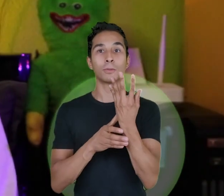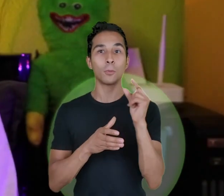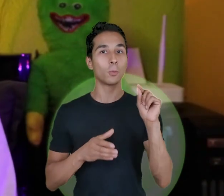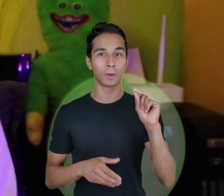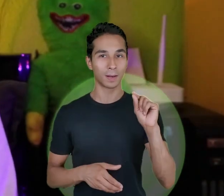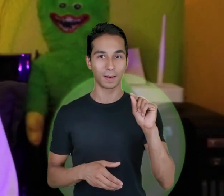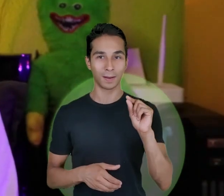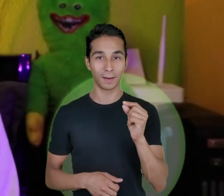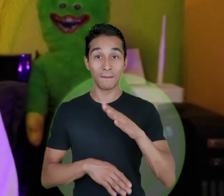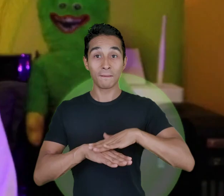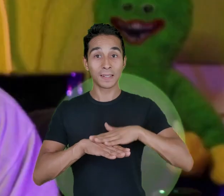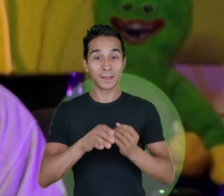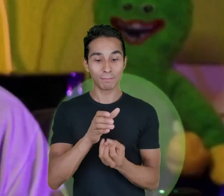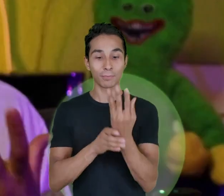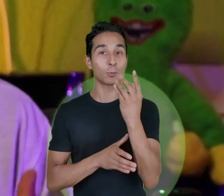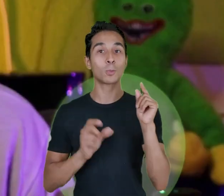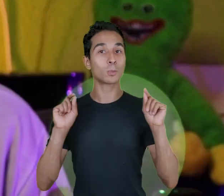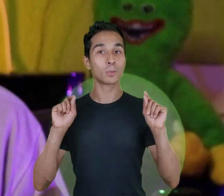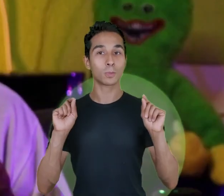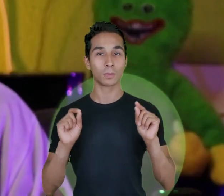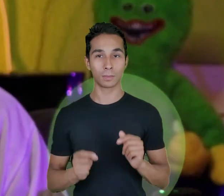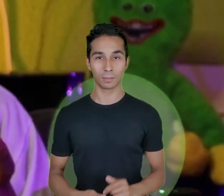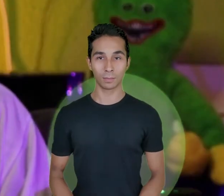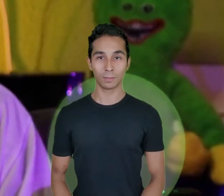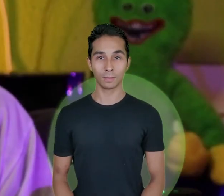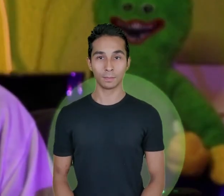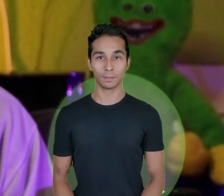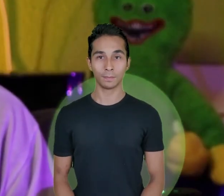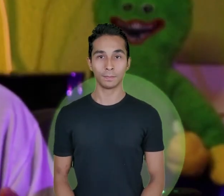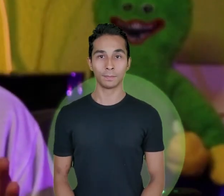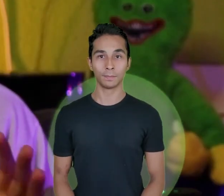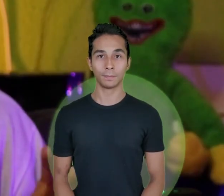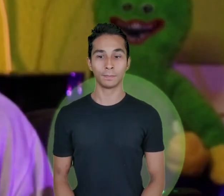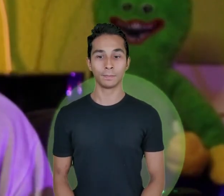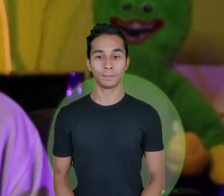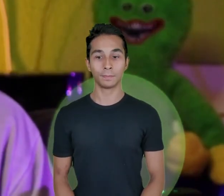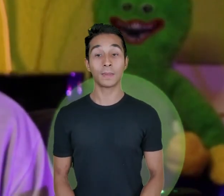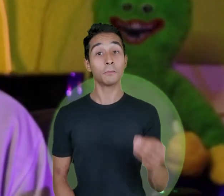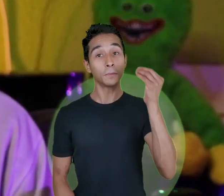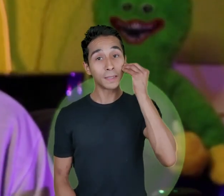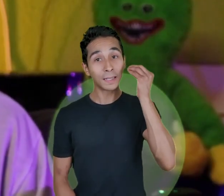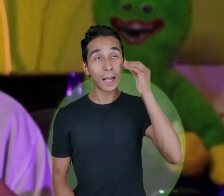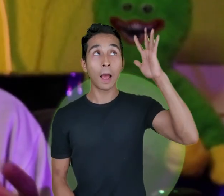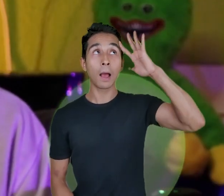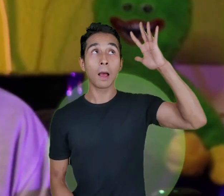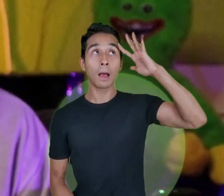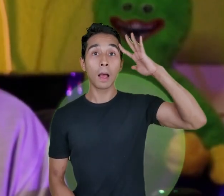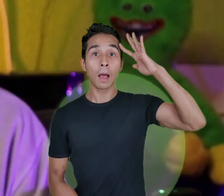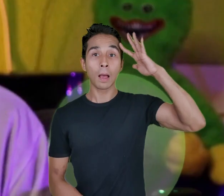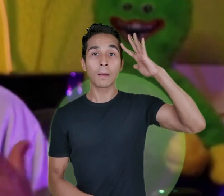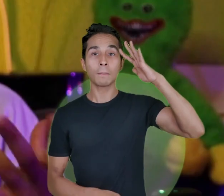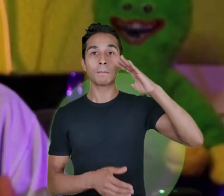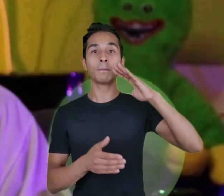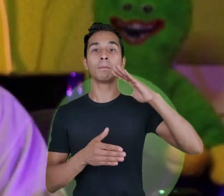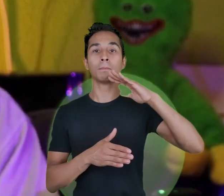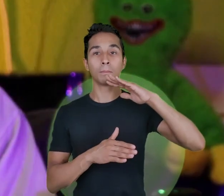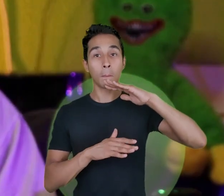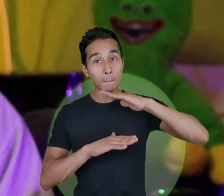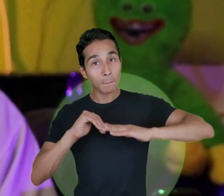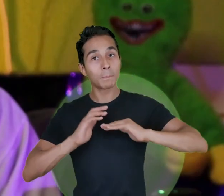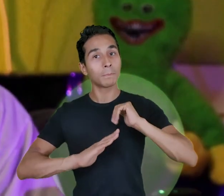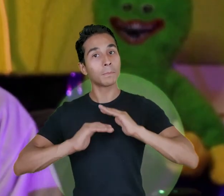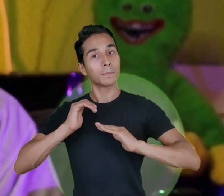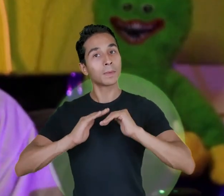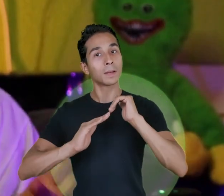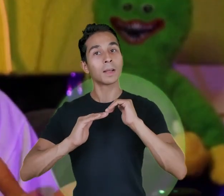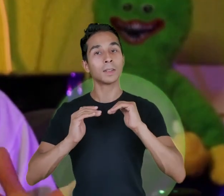aparecesse? O que você quer fazer aparecer? E aí pensando, né, nesse projeto, você tenta aplicar ele aí para exercícios, ou para os casos que a gente